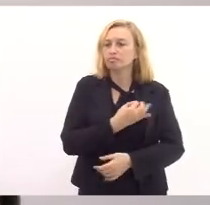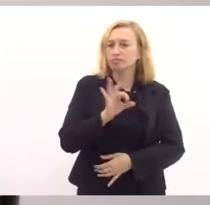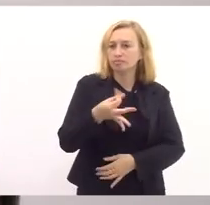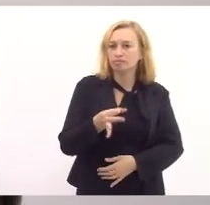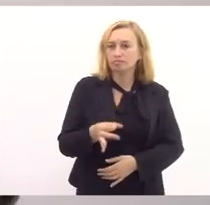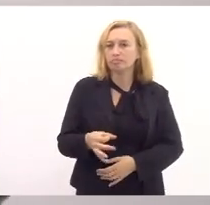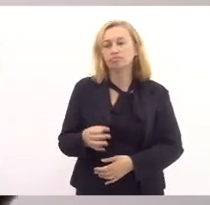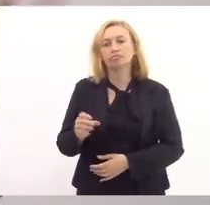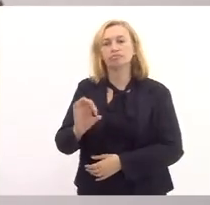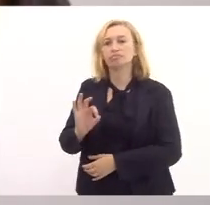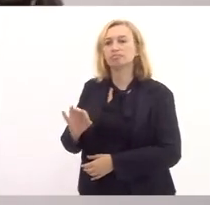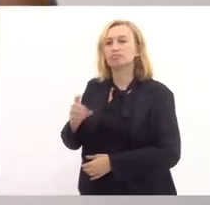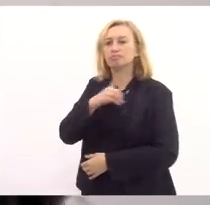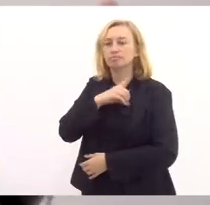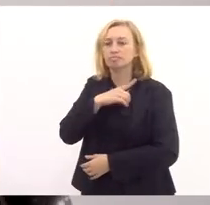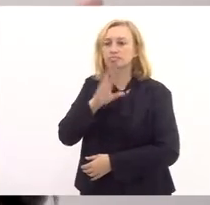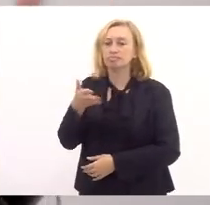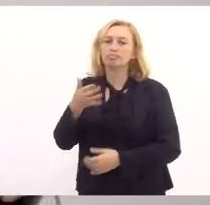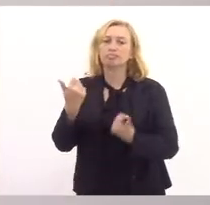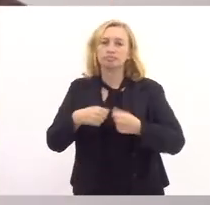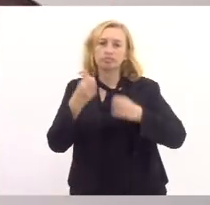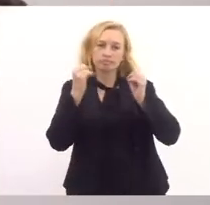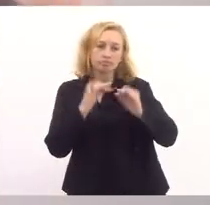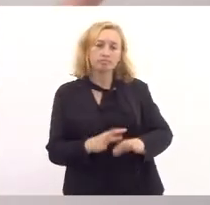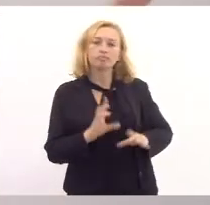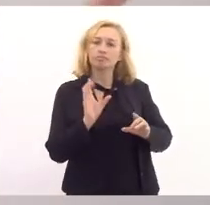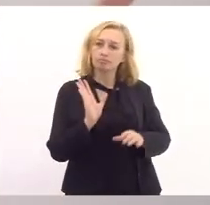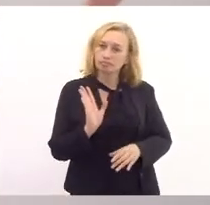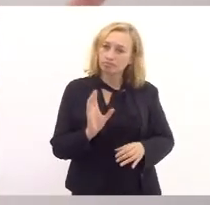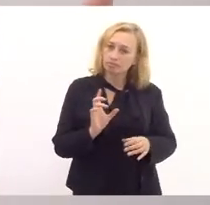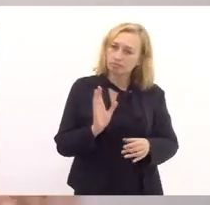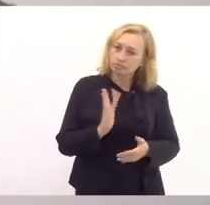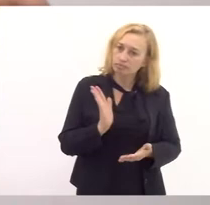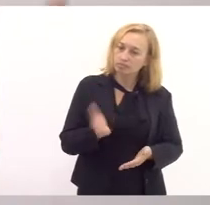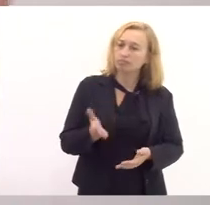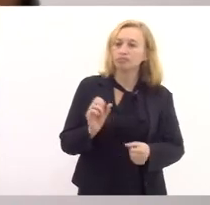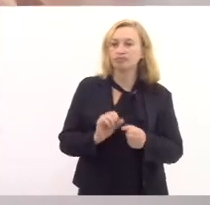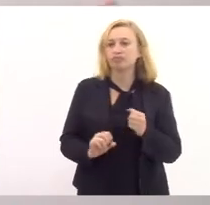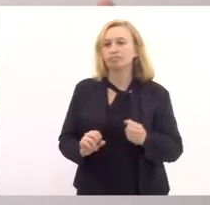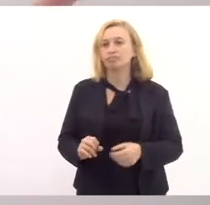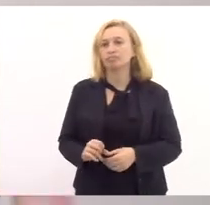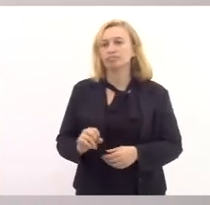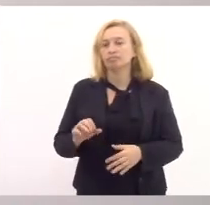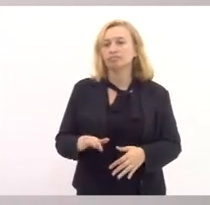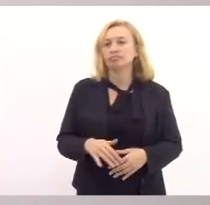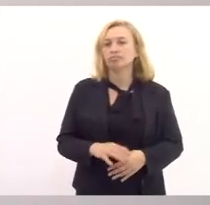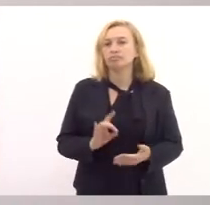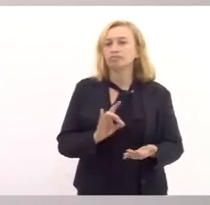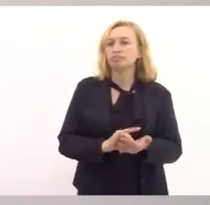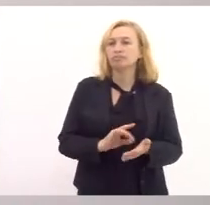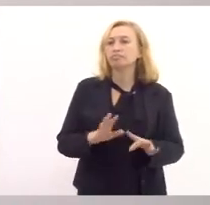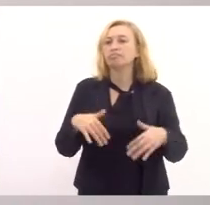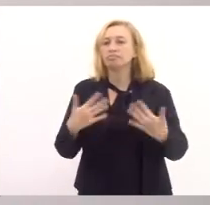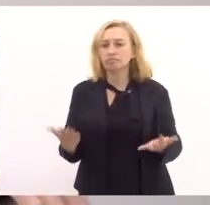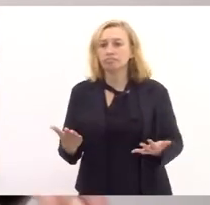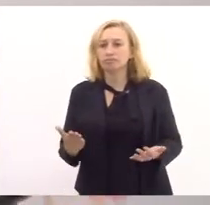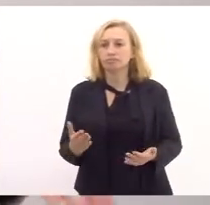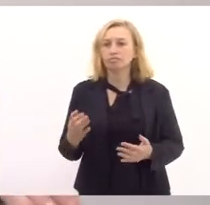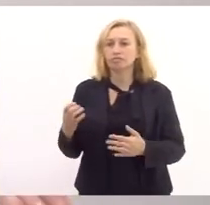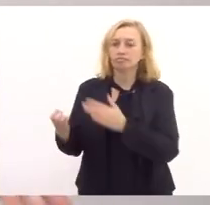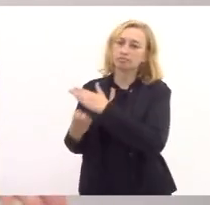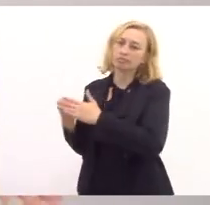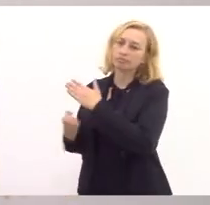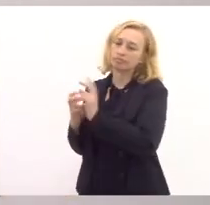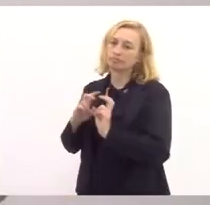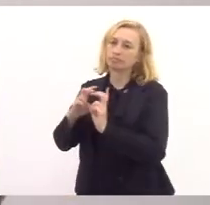a CPI o que já foi feito. Dessa tal força-tarefa, em função de que realidade? Da Supervia ou a realidade da